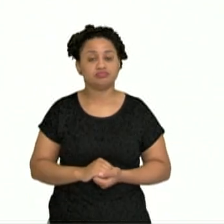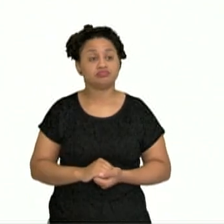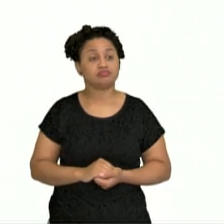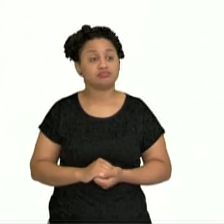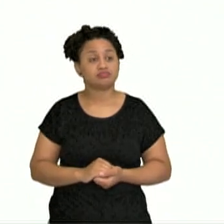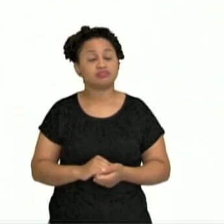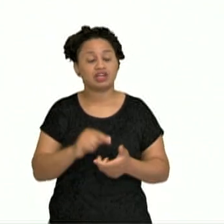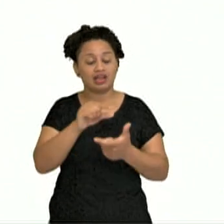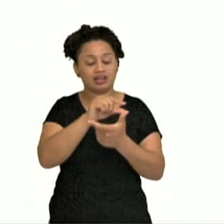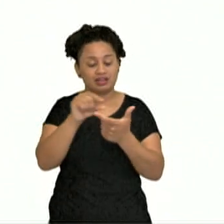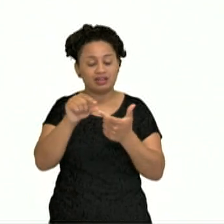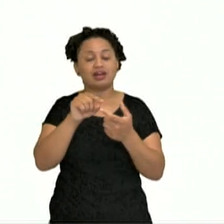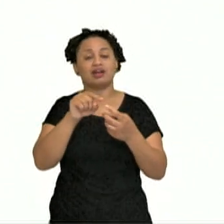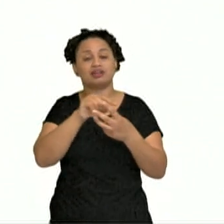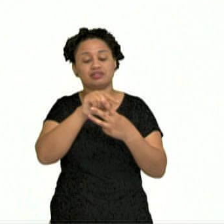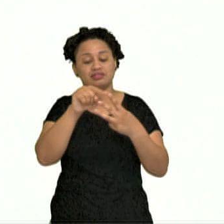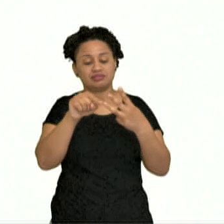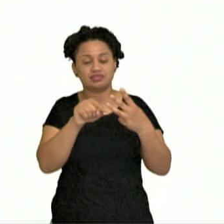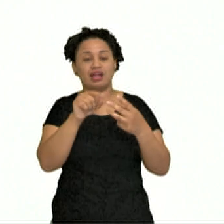Olha lá, elas são